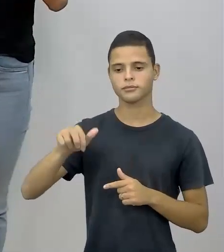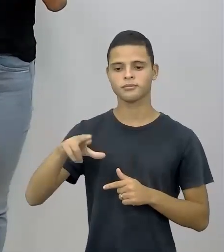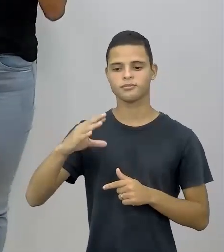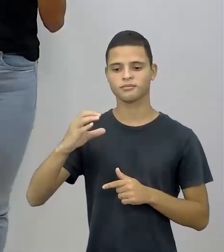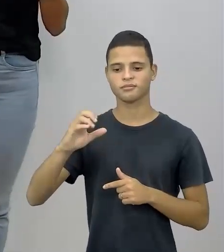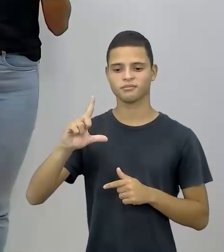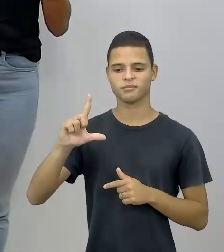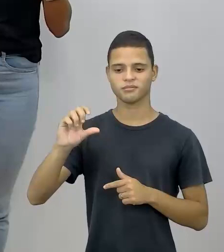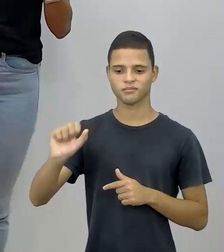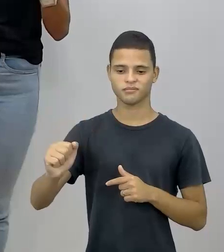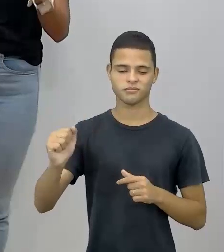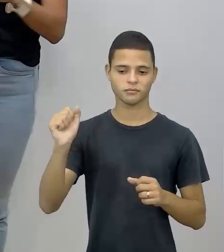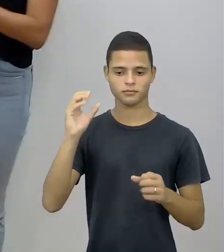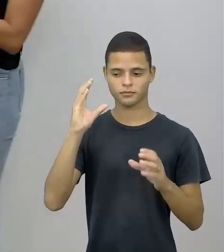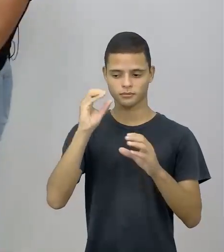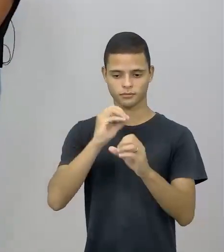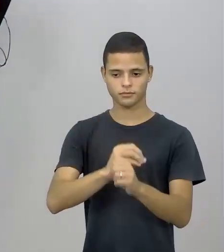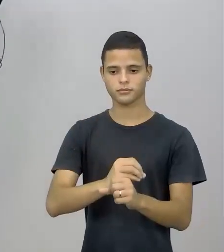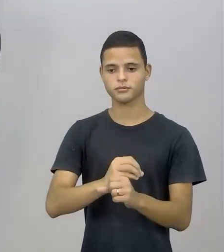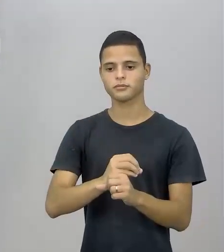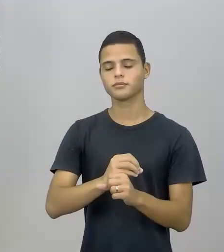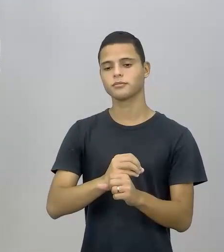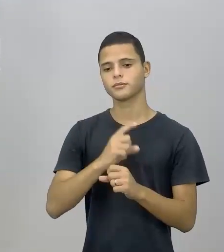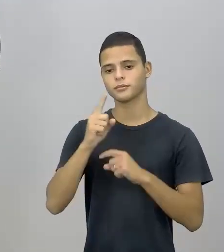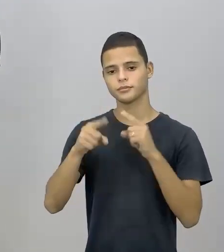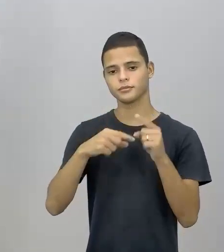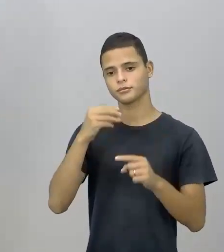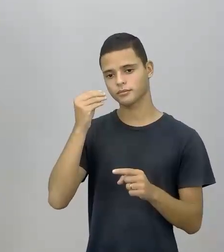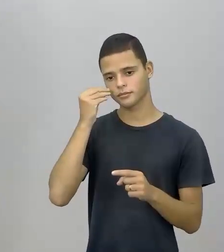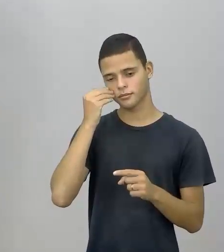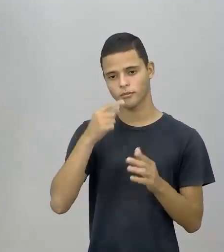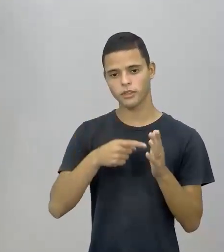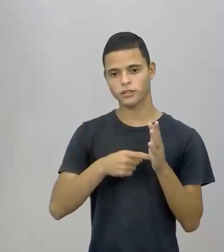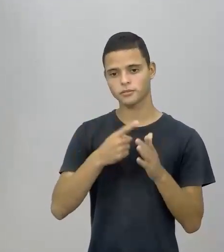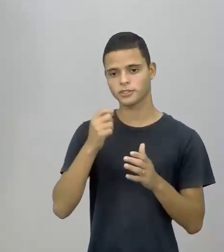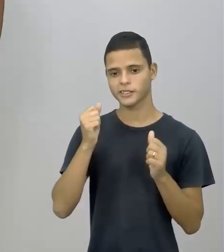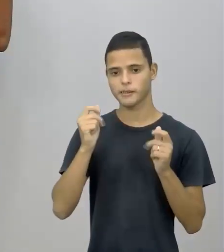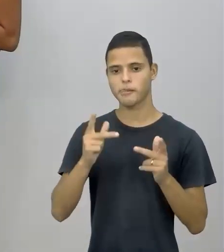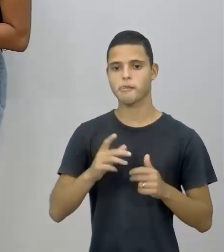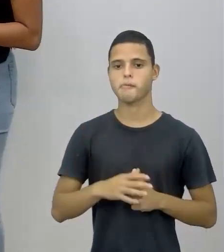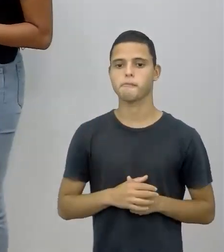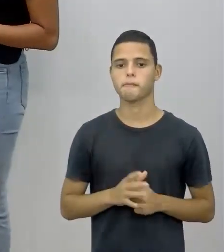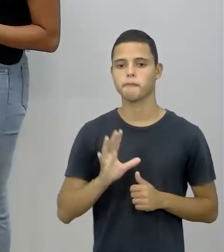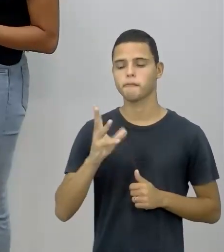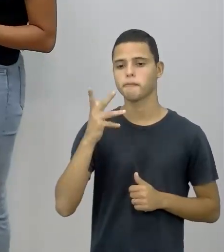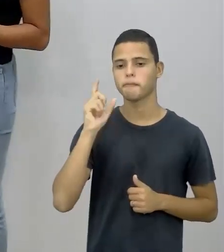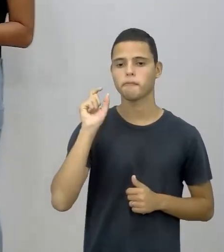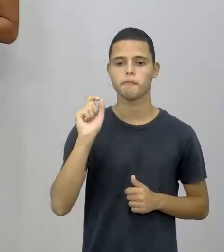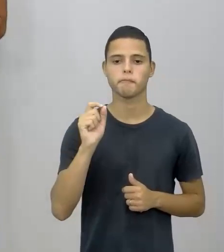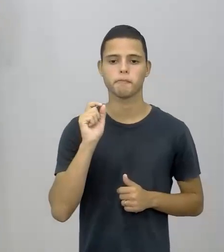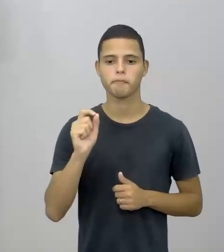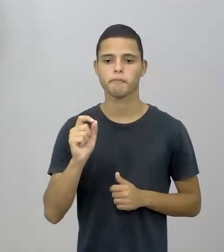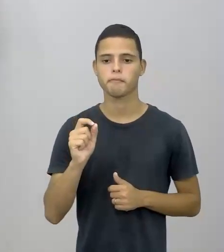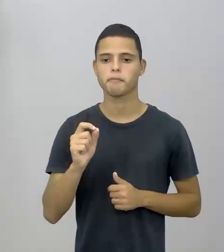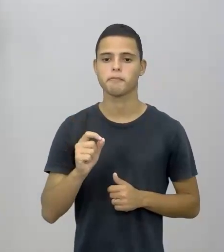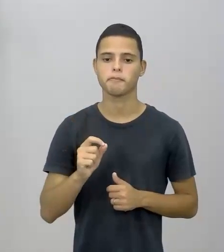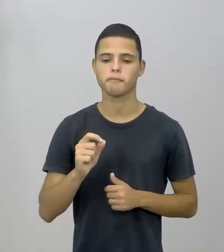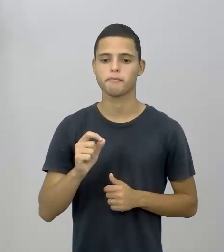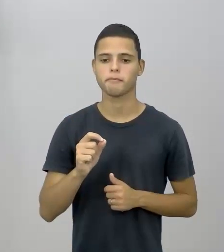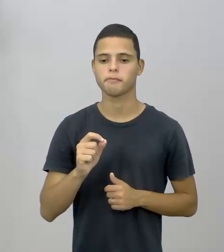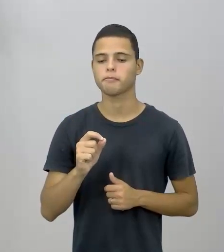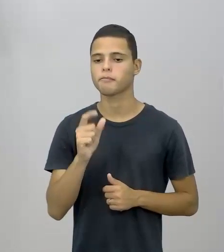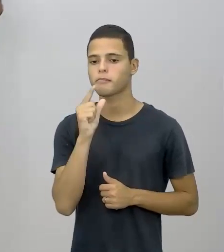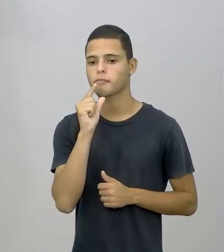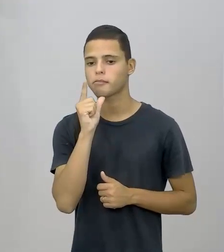cronômetro e a gente vai fazer mais uma vez e aí a gente vai tentar marcar o primeiro aqui. O que acontece na primeira medição é que a bolha de